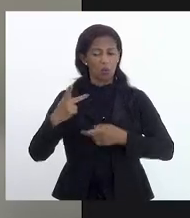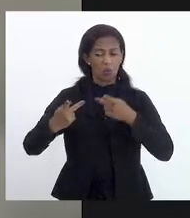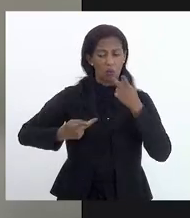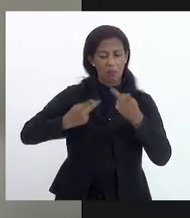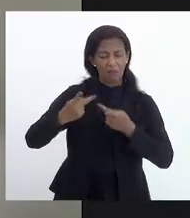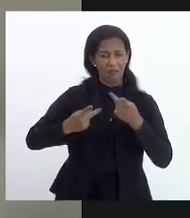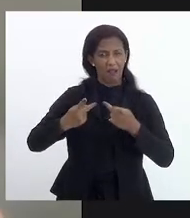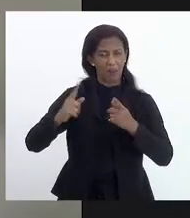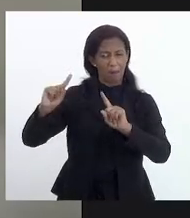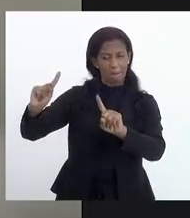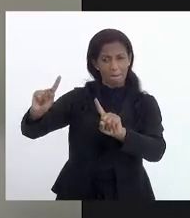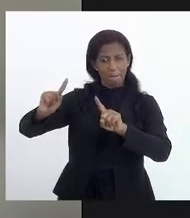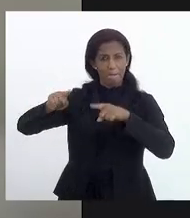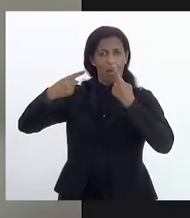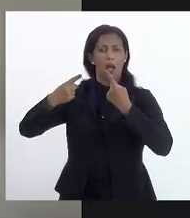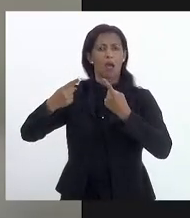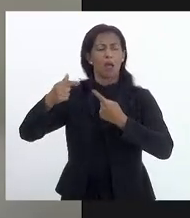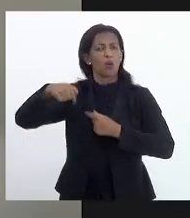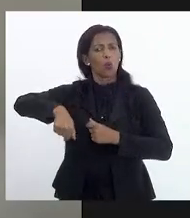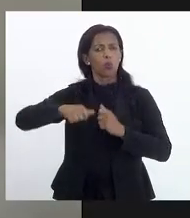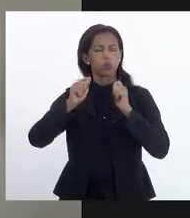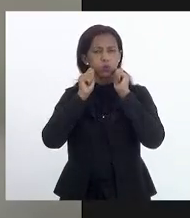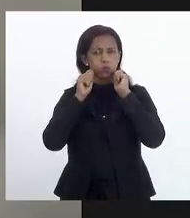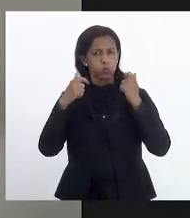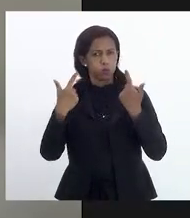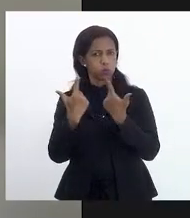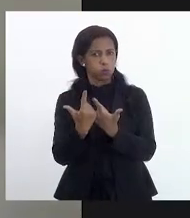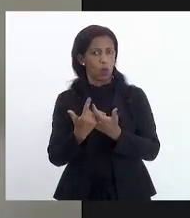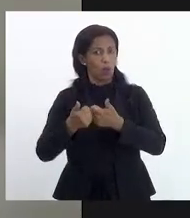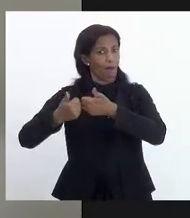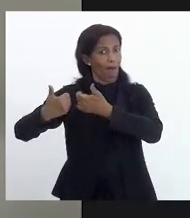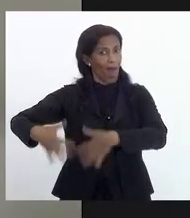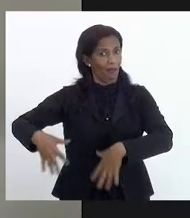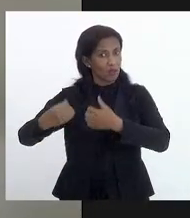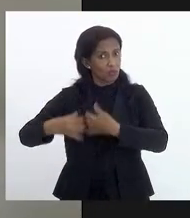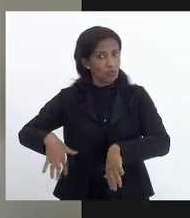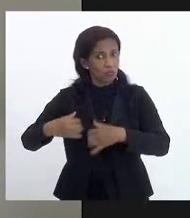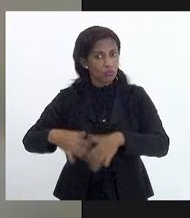um ataque contra esta casa com relação a gastos,